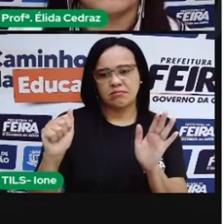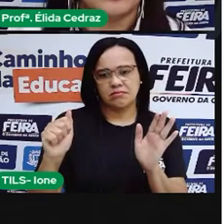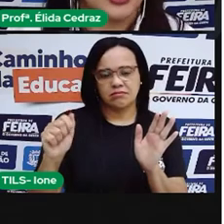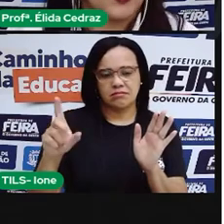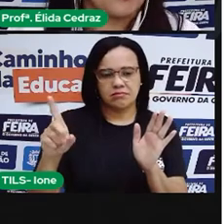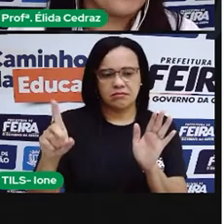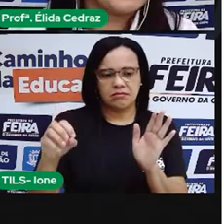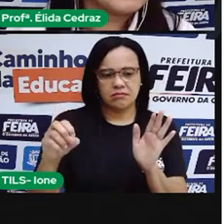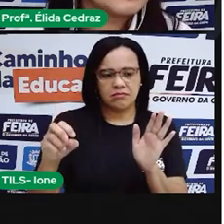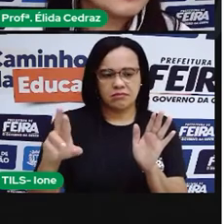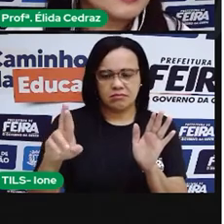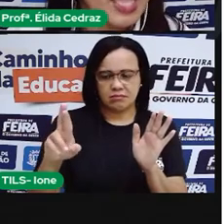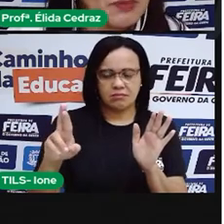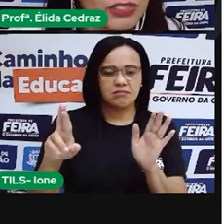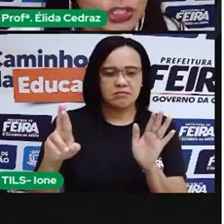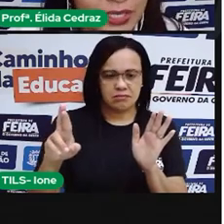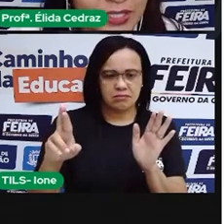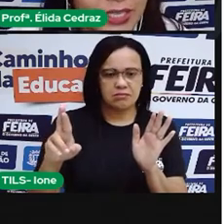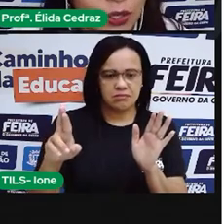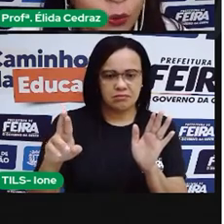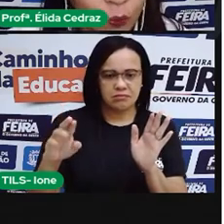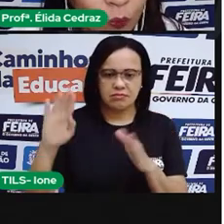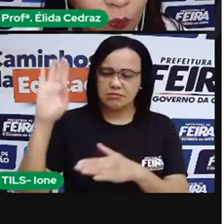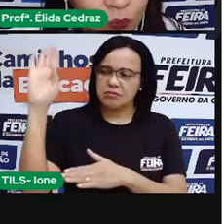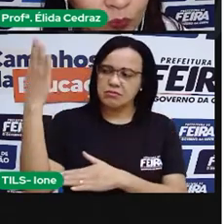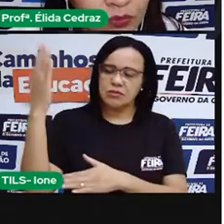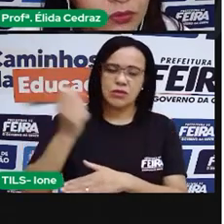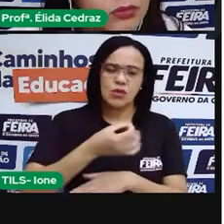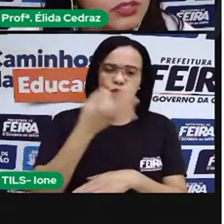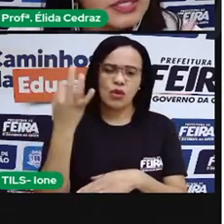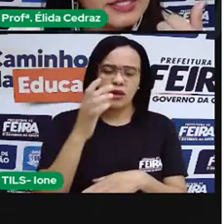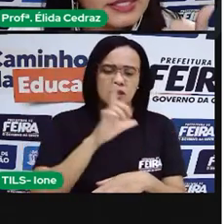mesmo. Quantas tábuas já serrou?